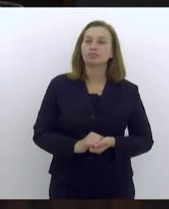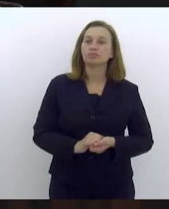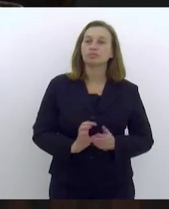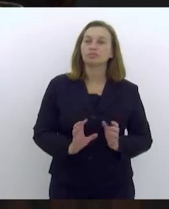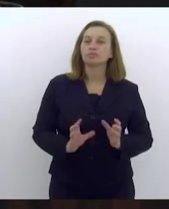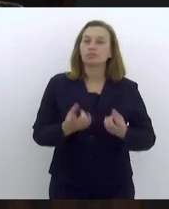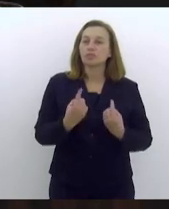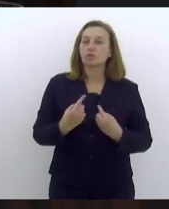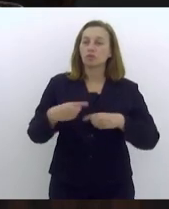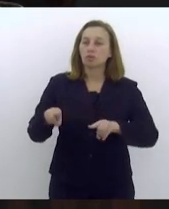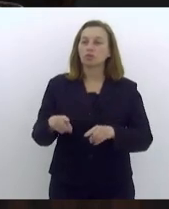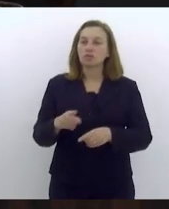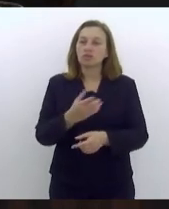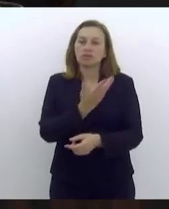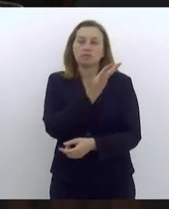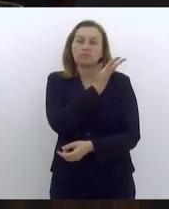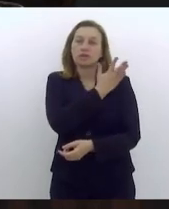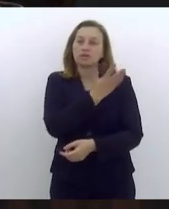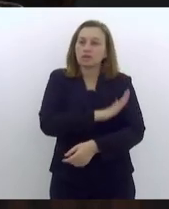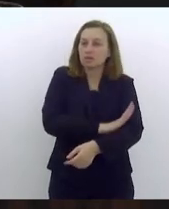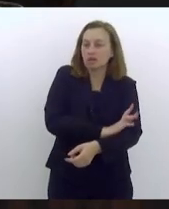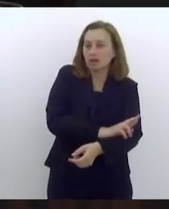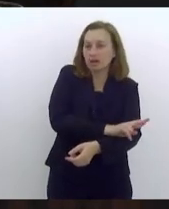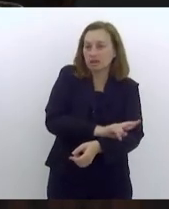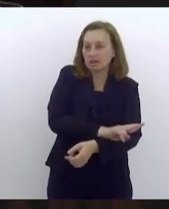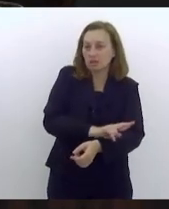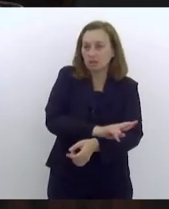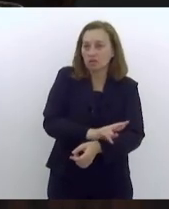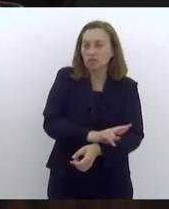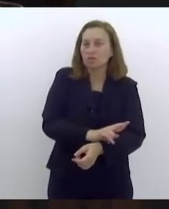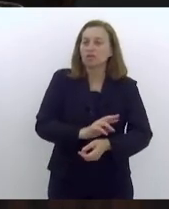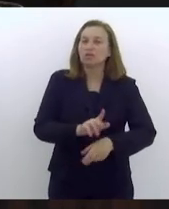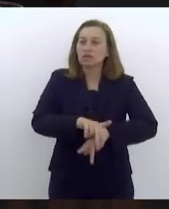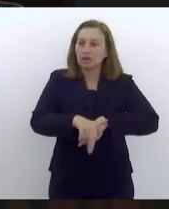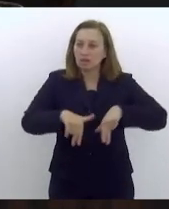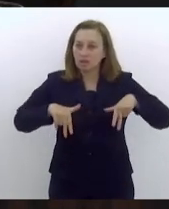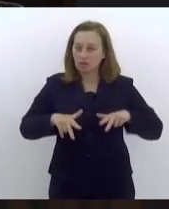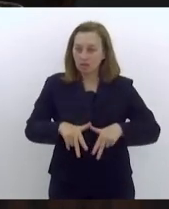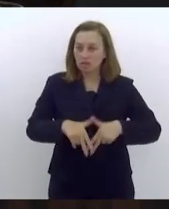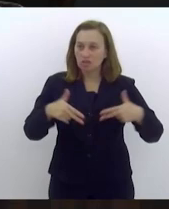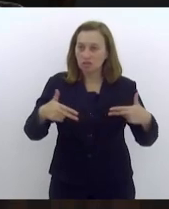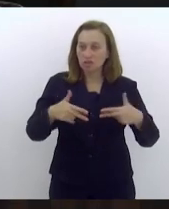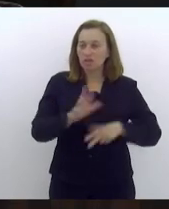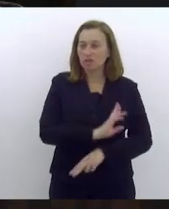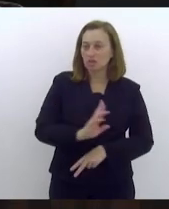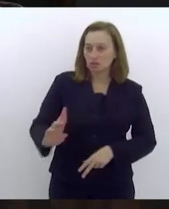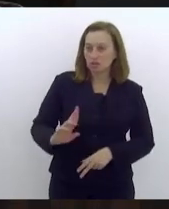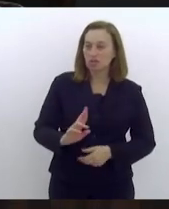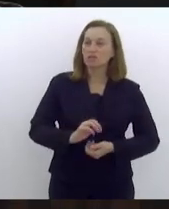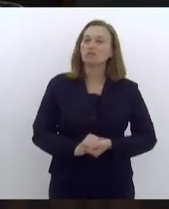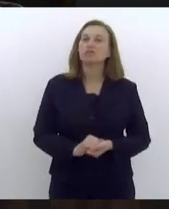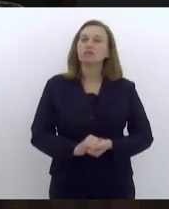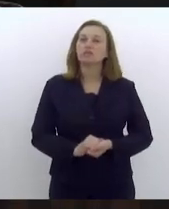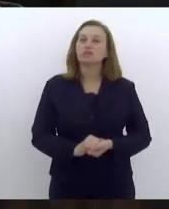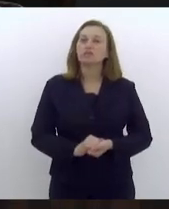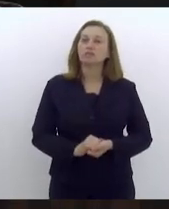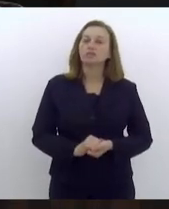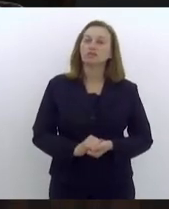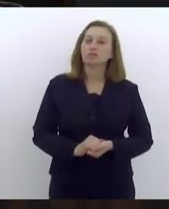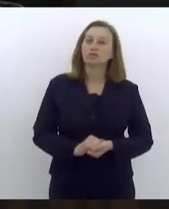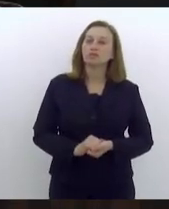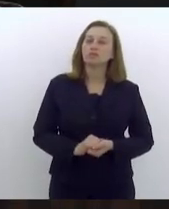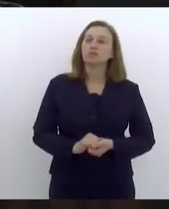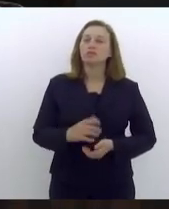de combate às discriminações e preconceitos de raça, cor, etnia, religião e procedência nacional e